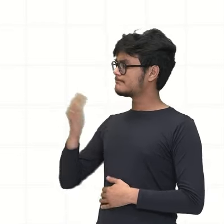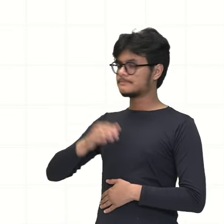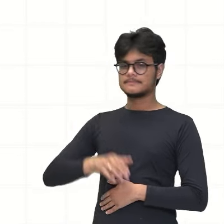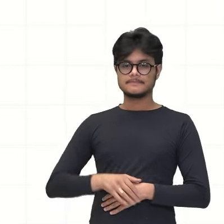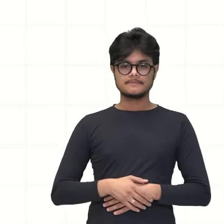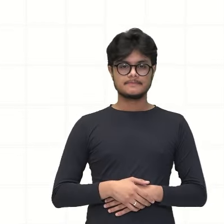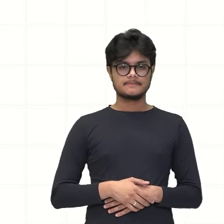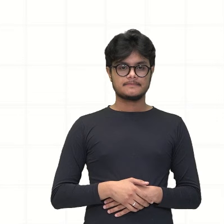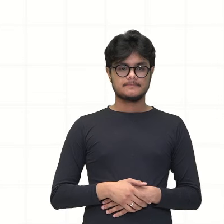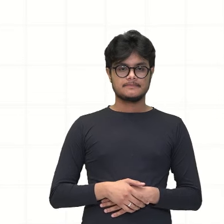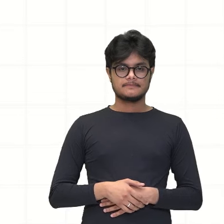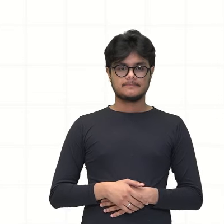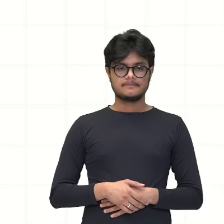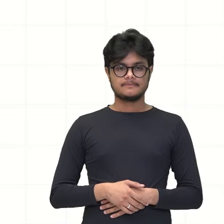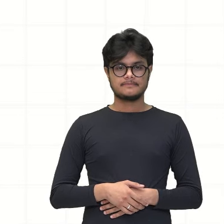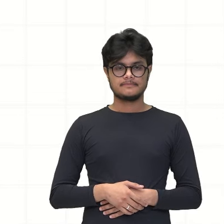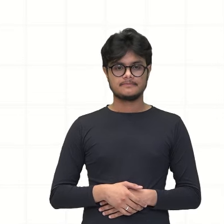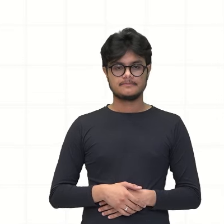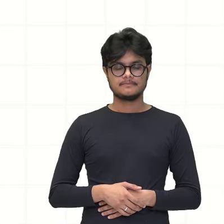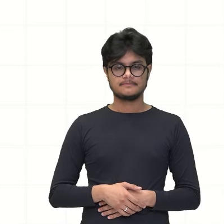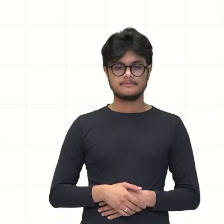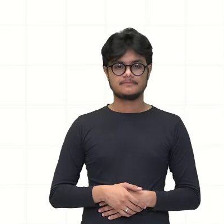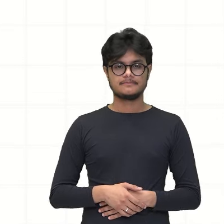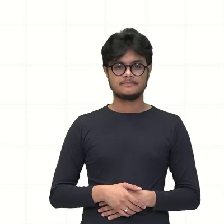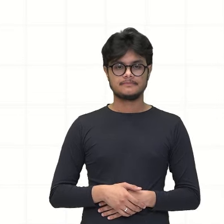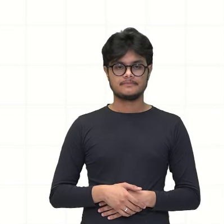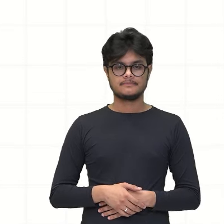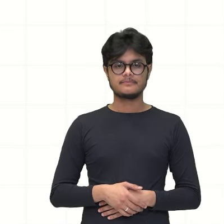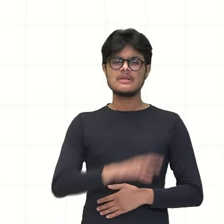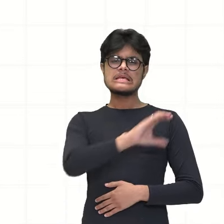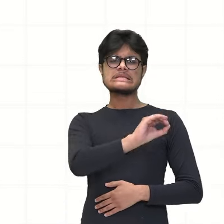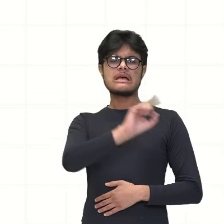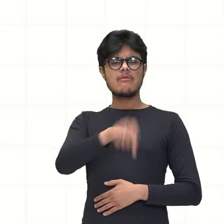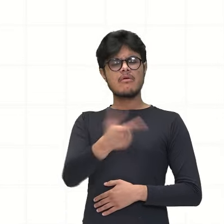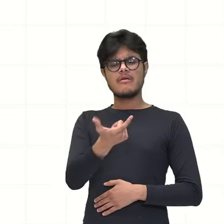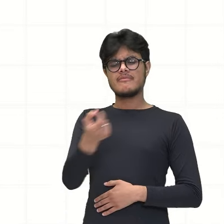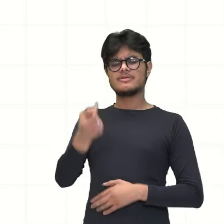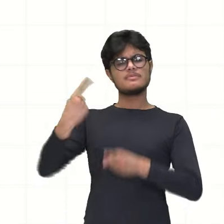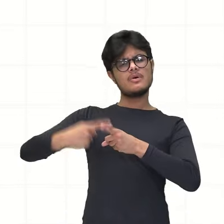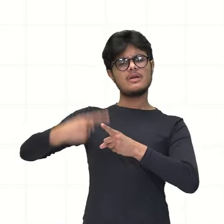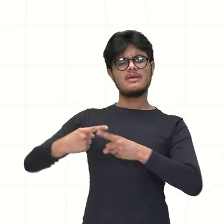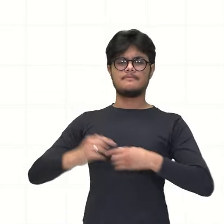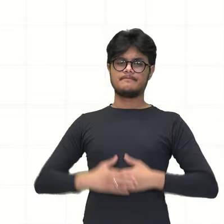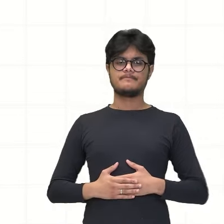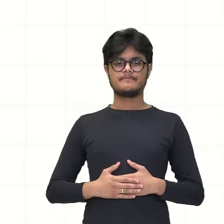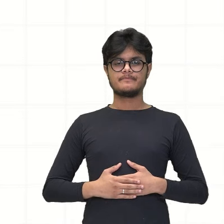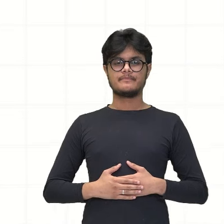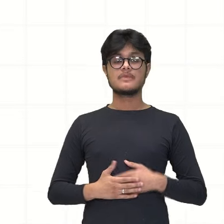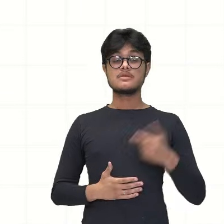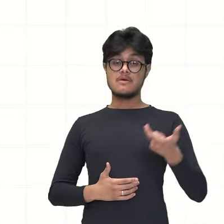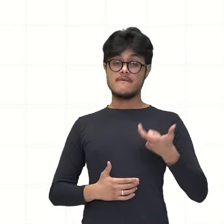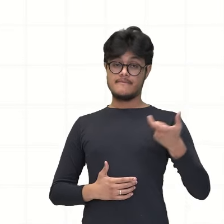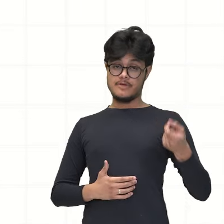0,20, né, que é 20%. Por que fica esse valor? Só recordar para vocês. Vai